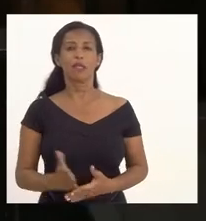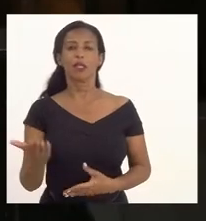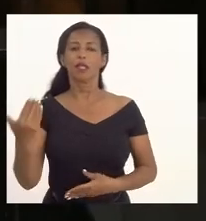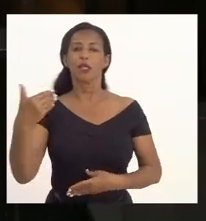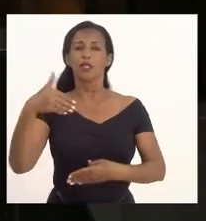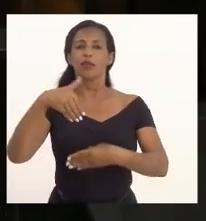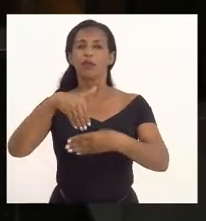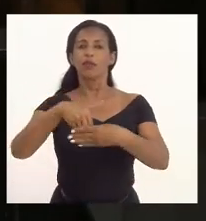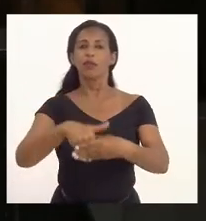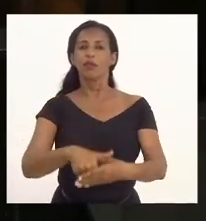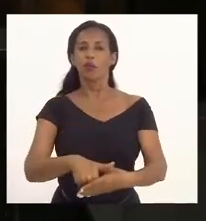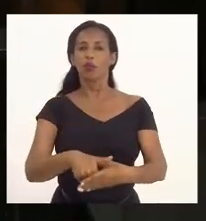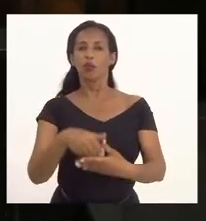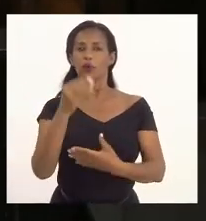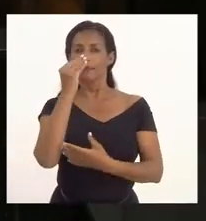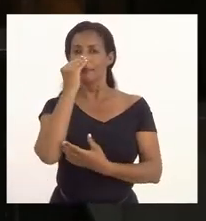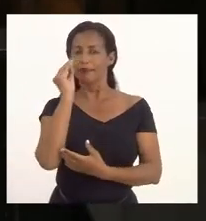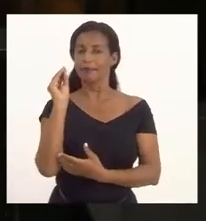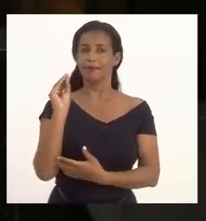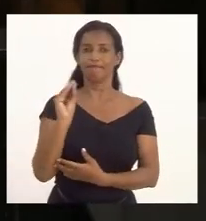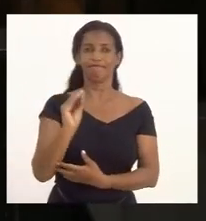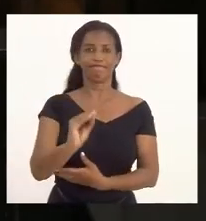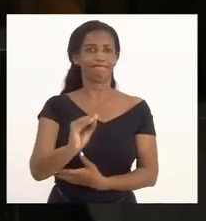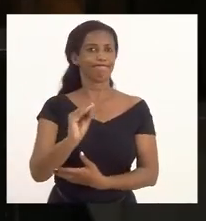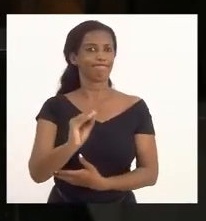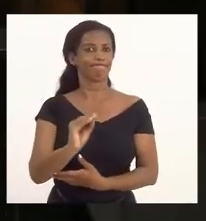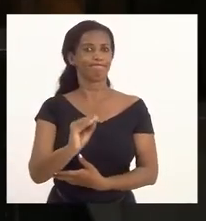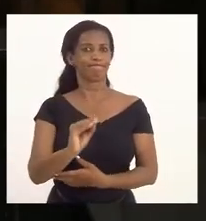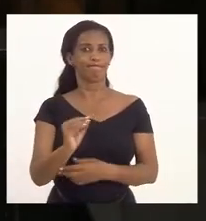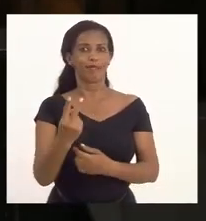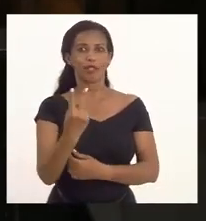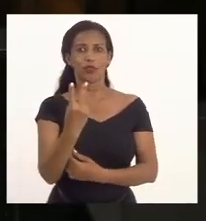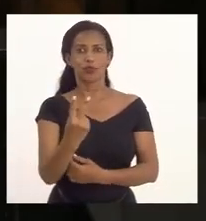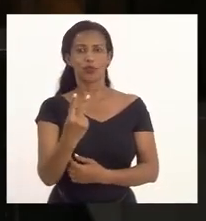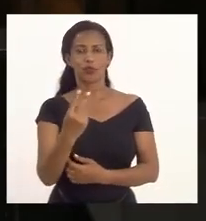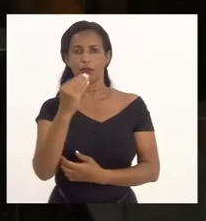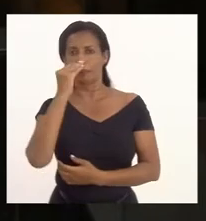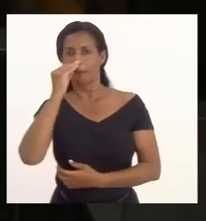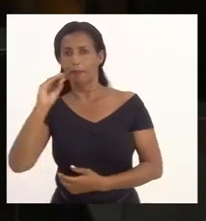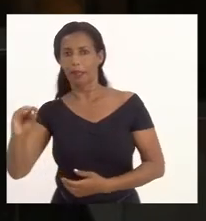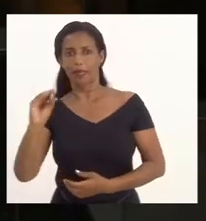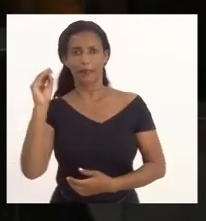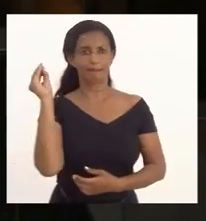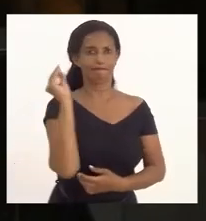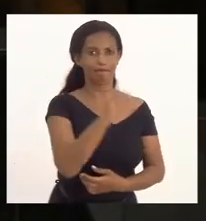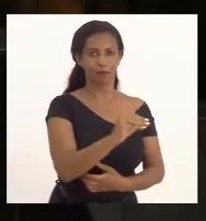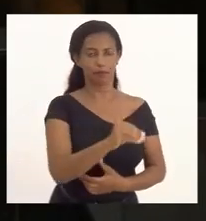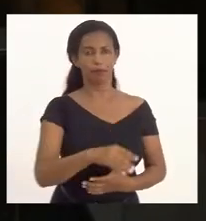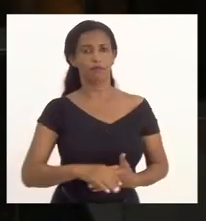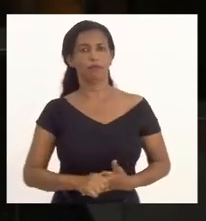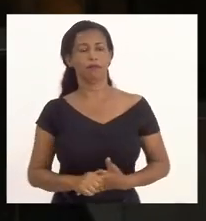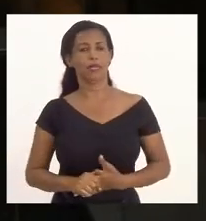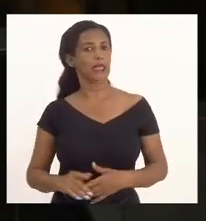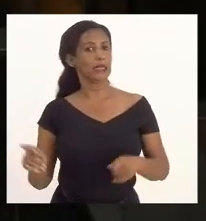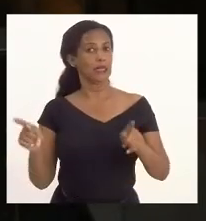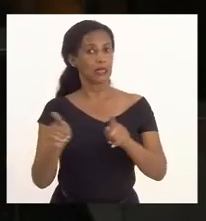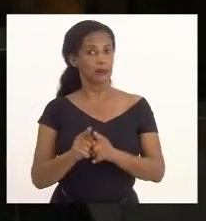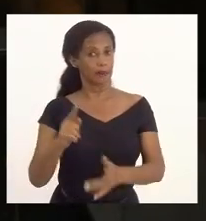votou pela rejeição de ambas. Queria também